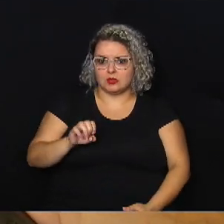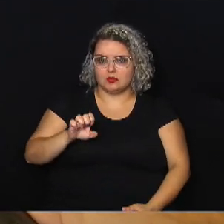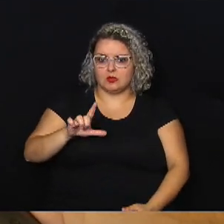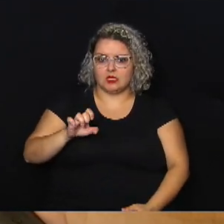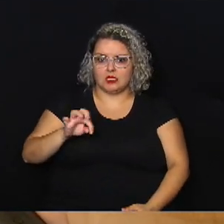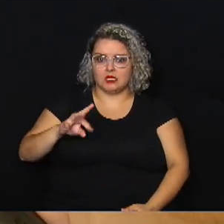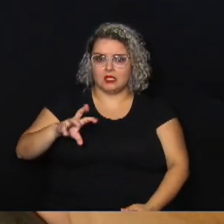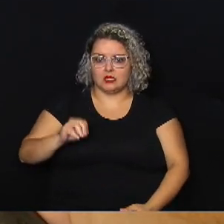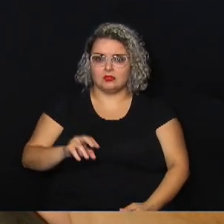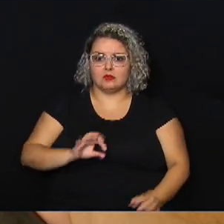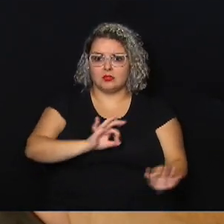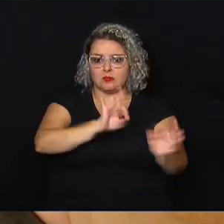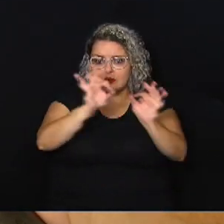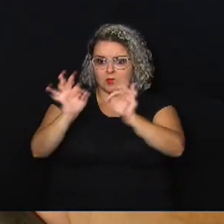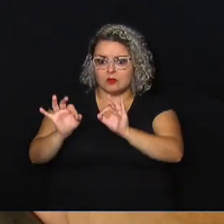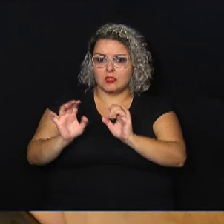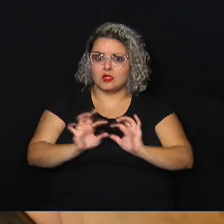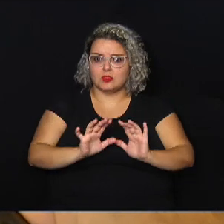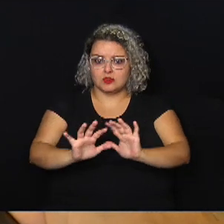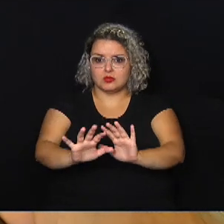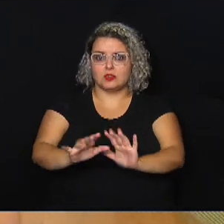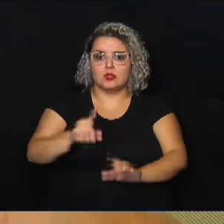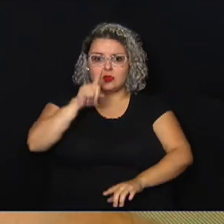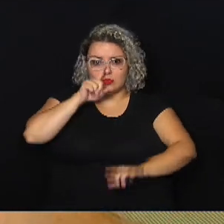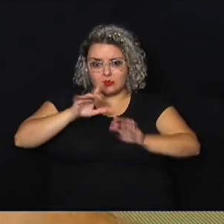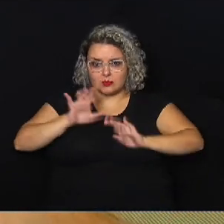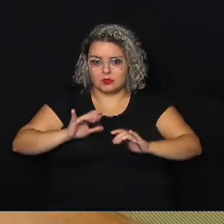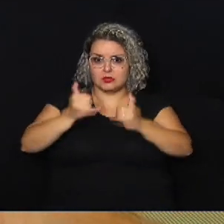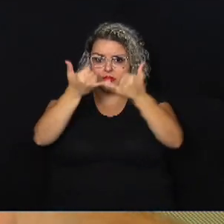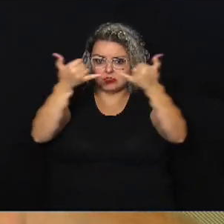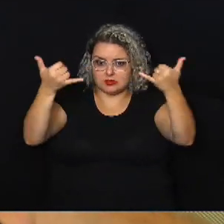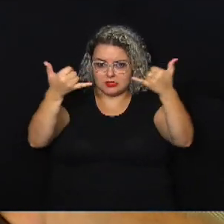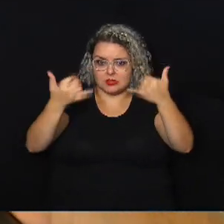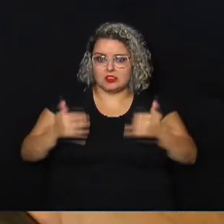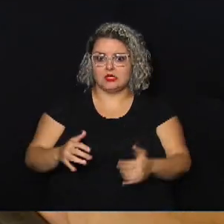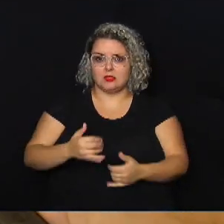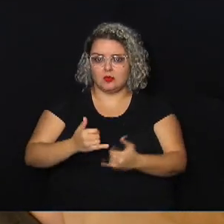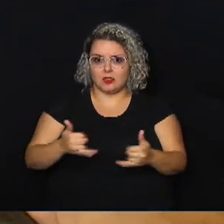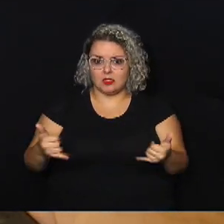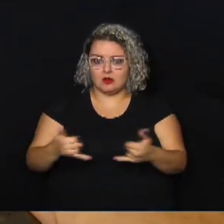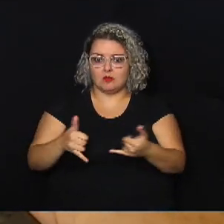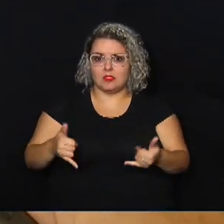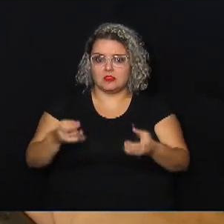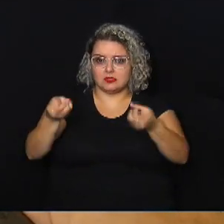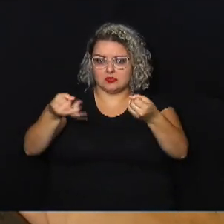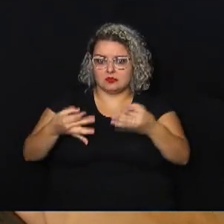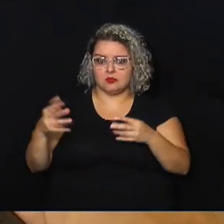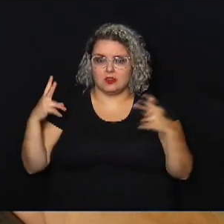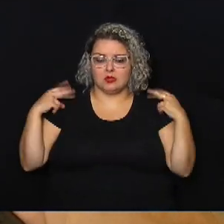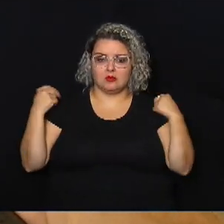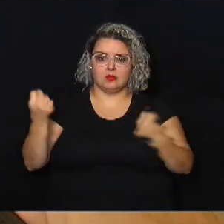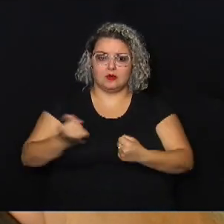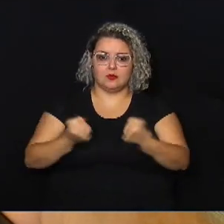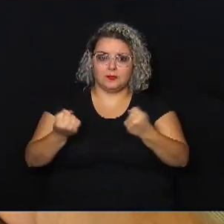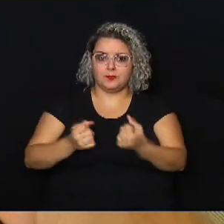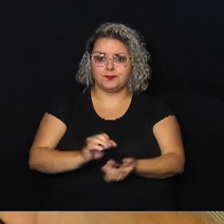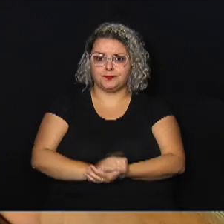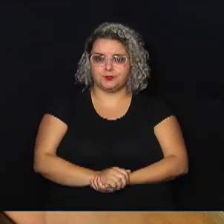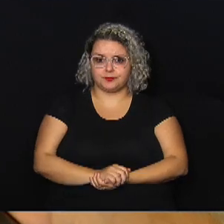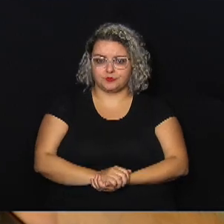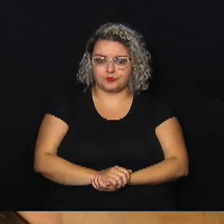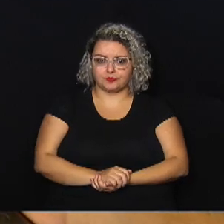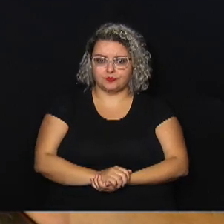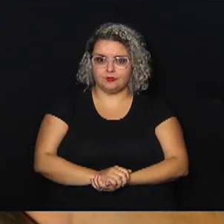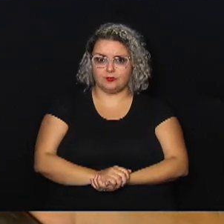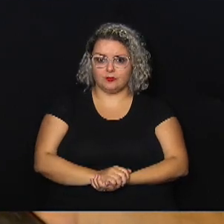olhe o percurso por onde ele vai passar, tome cuidado se tem a rede lá, oriente o motorista, né? Para evitar que esse carro, esse